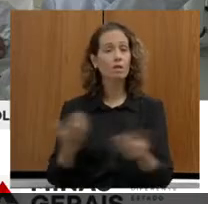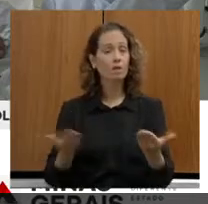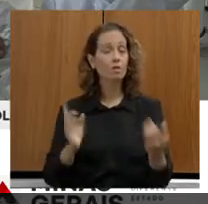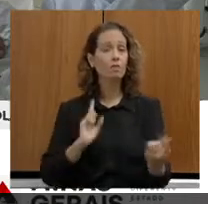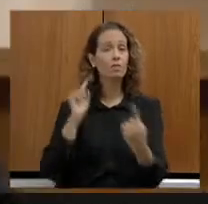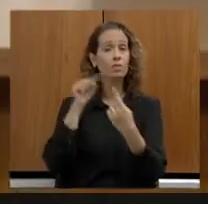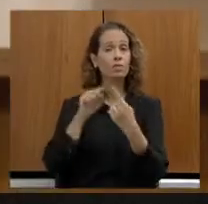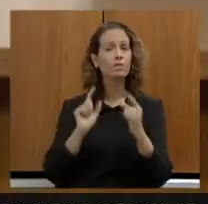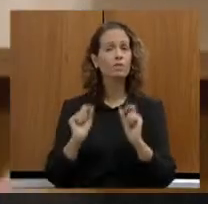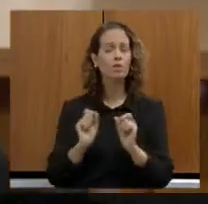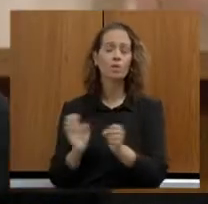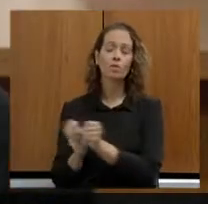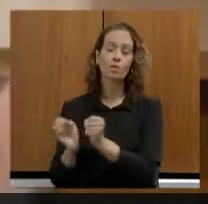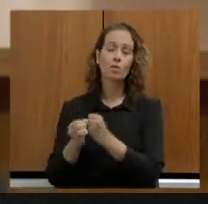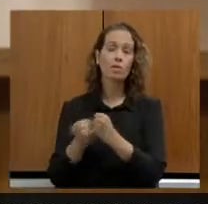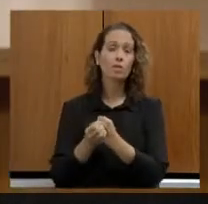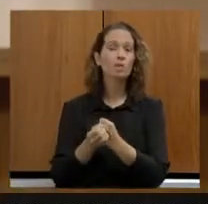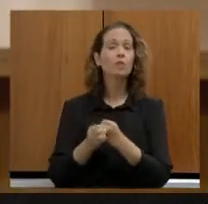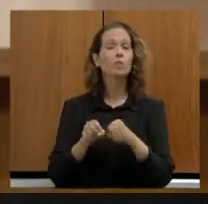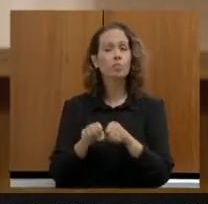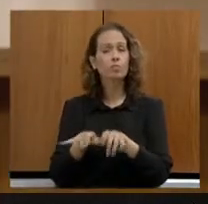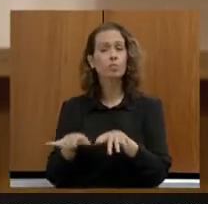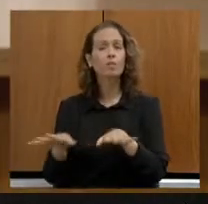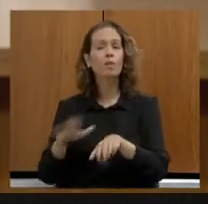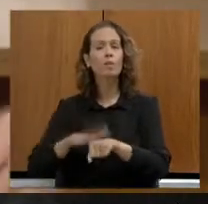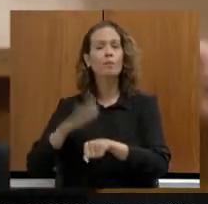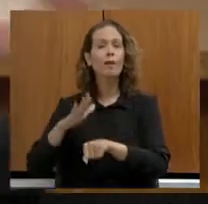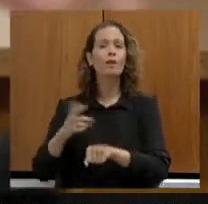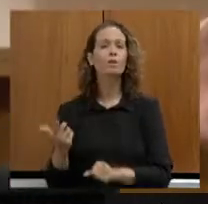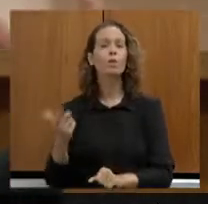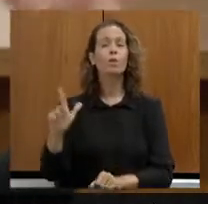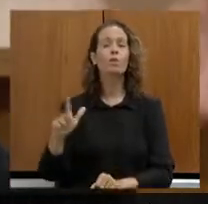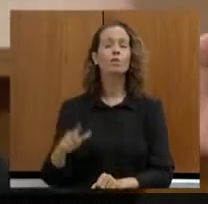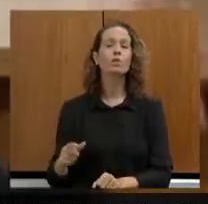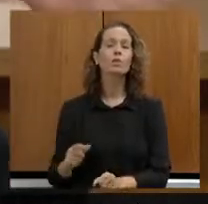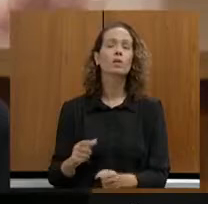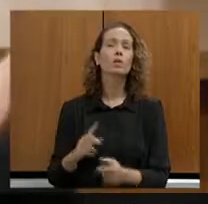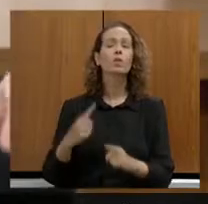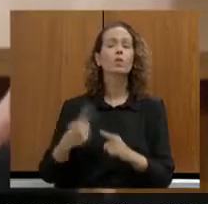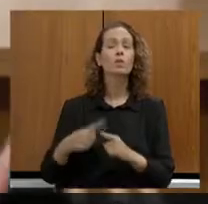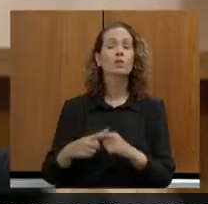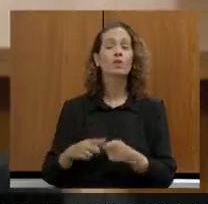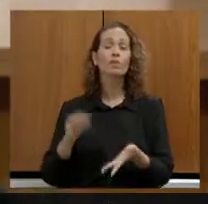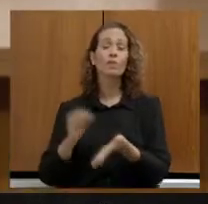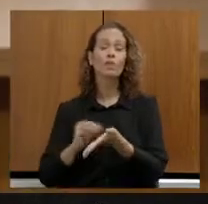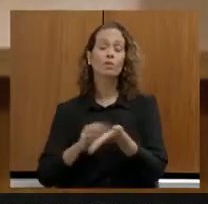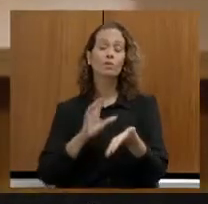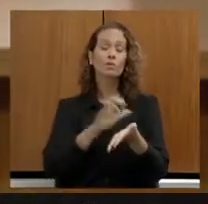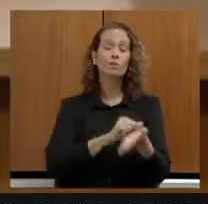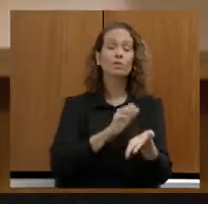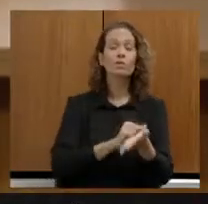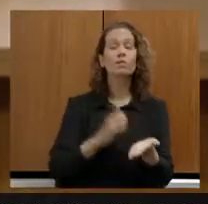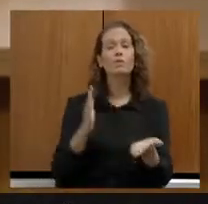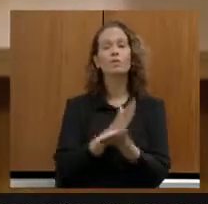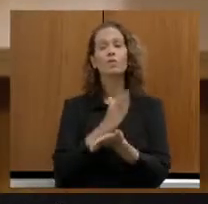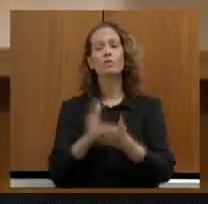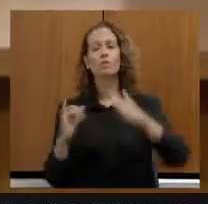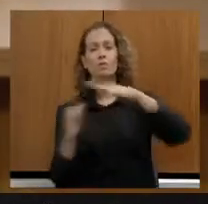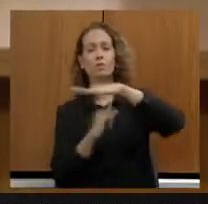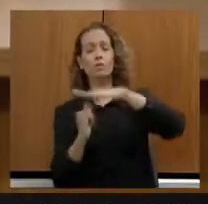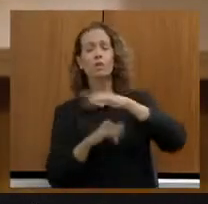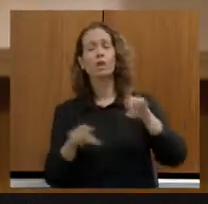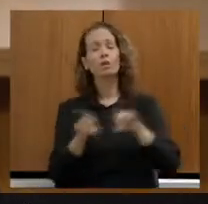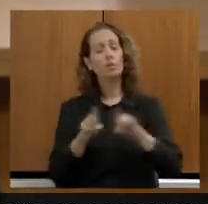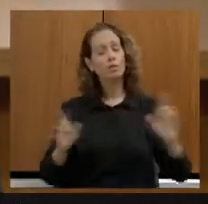Expandir os municípios em que a gente ainda não conseguiu acertar porque ele totalmente não houve cadastramento de alguma instituição e também